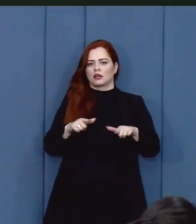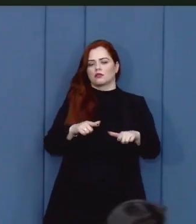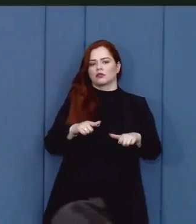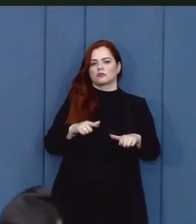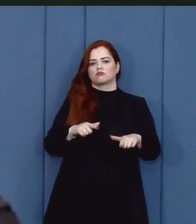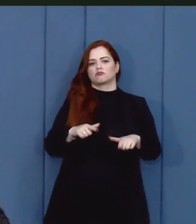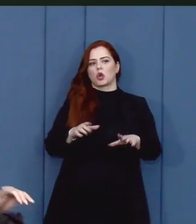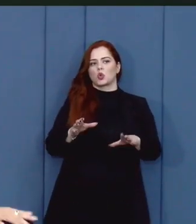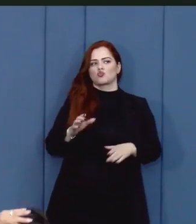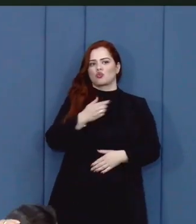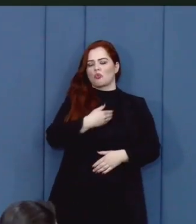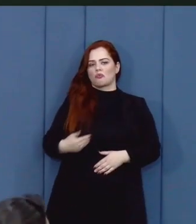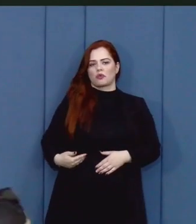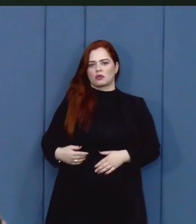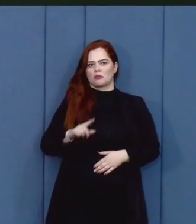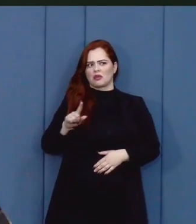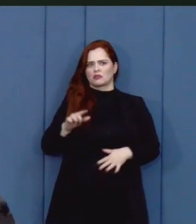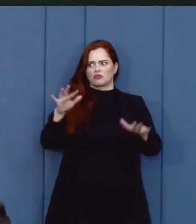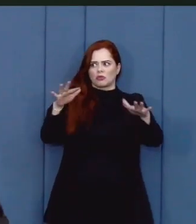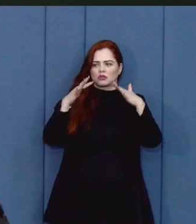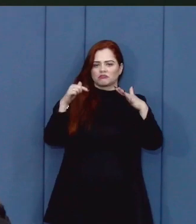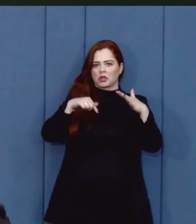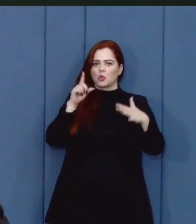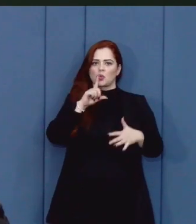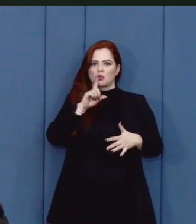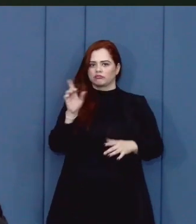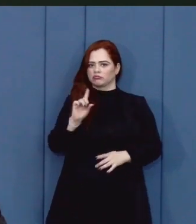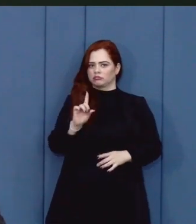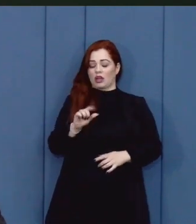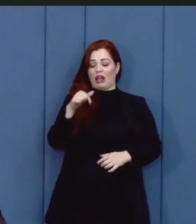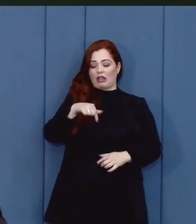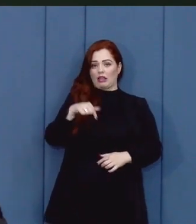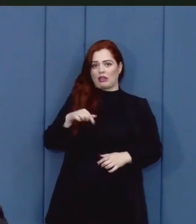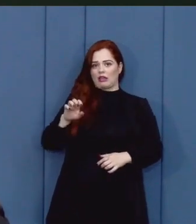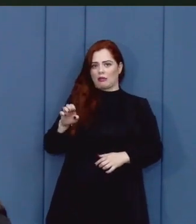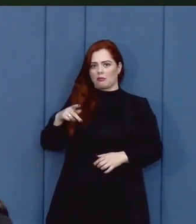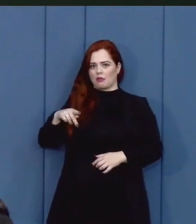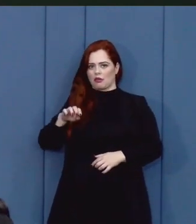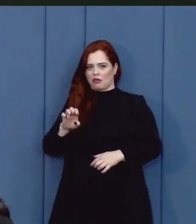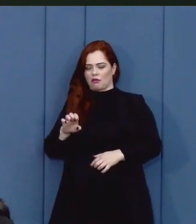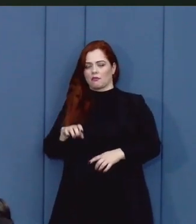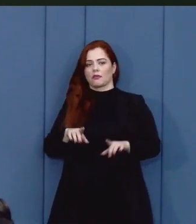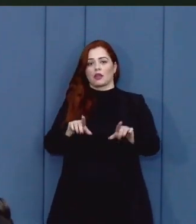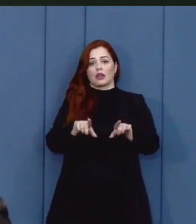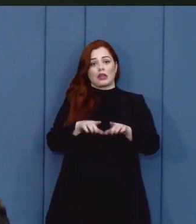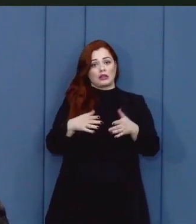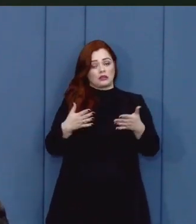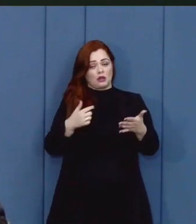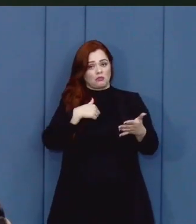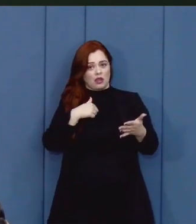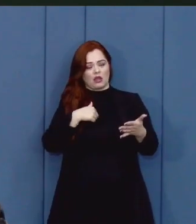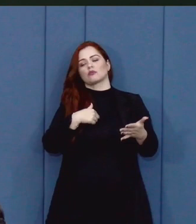mundo para chamar atenção, aqui você não é os Estados Unidos, aqui você é EPA. E da minha maneira lá, eu